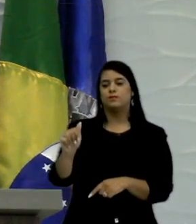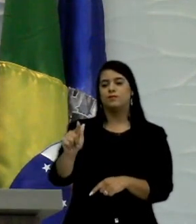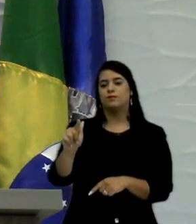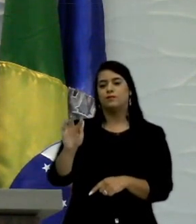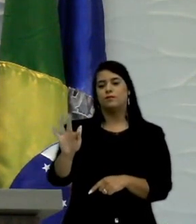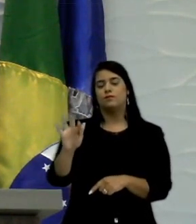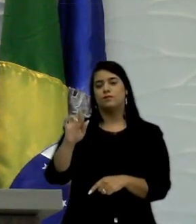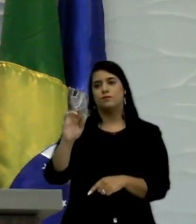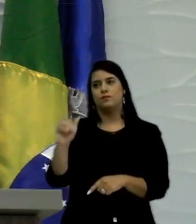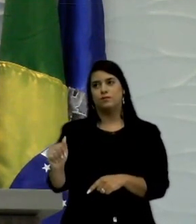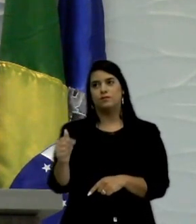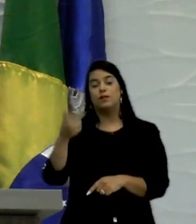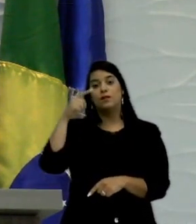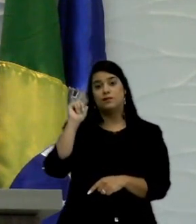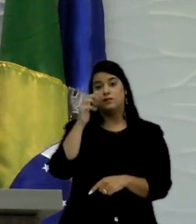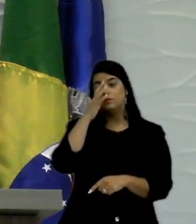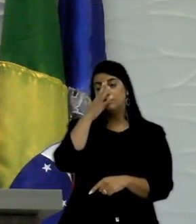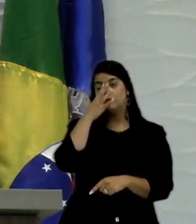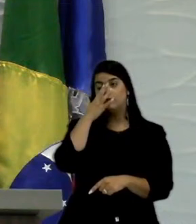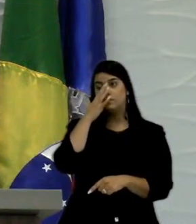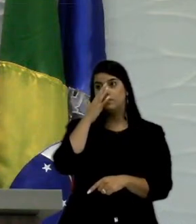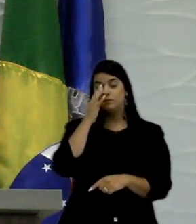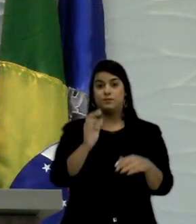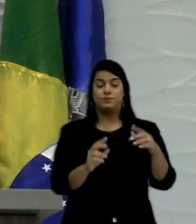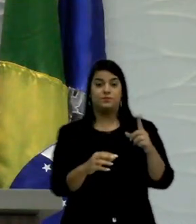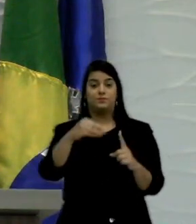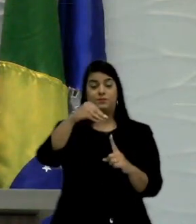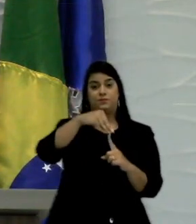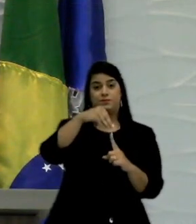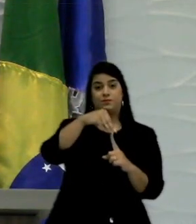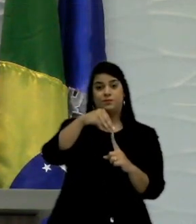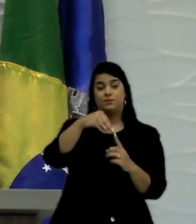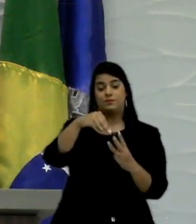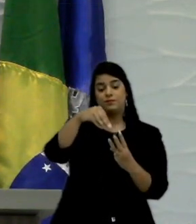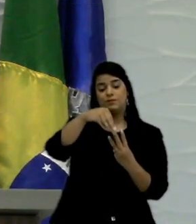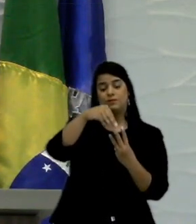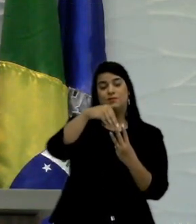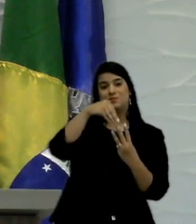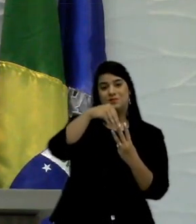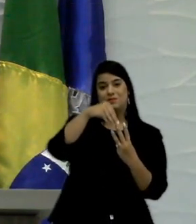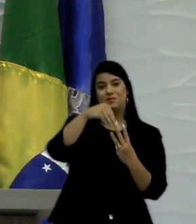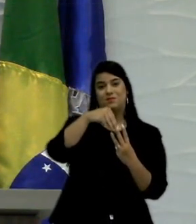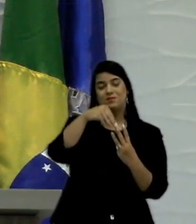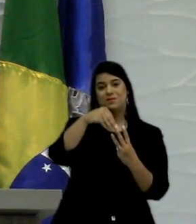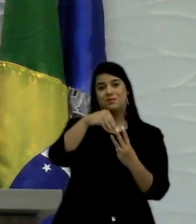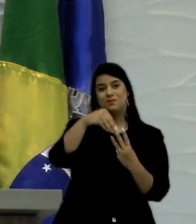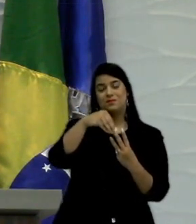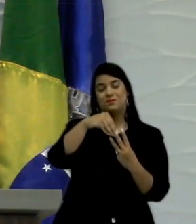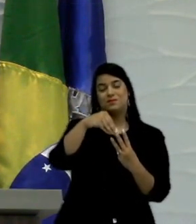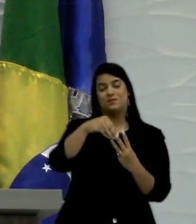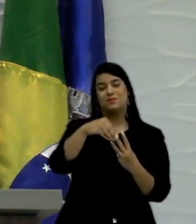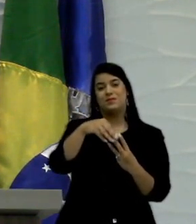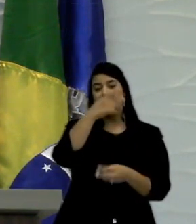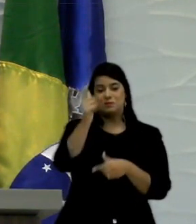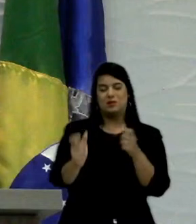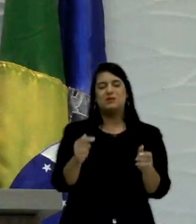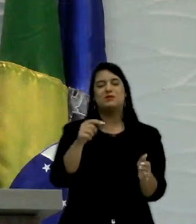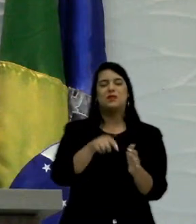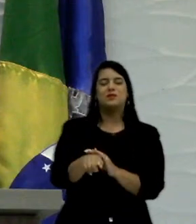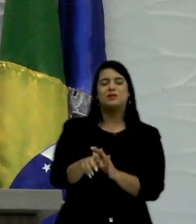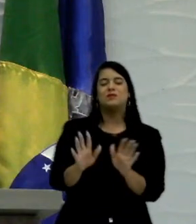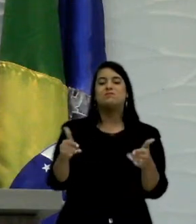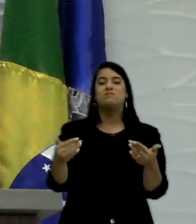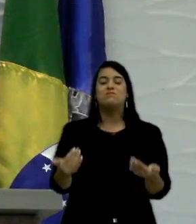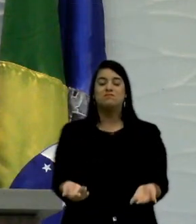nós observamos lá no status do Garantia Safra que muitos agricultores estão perguntando quando é que vai receber a